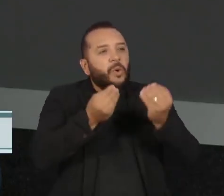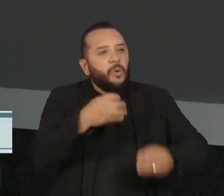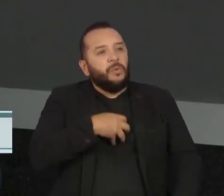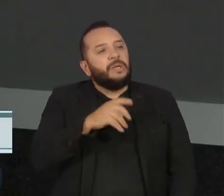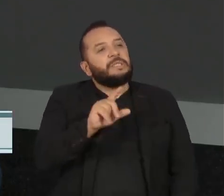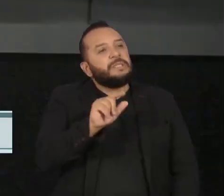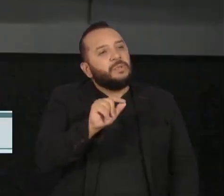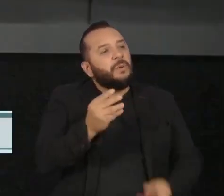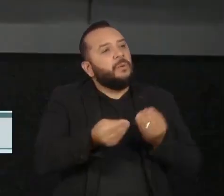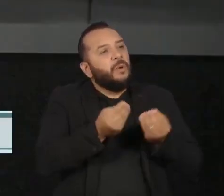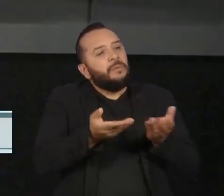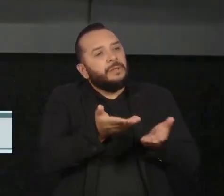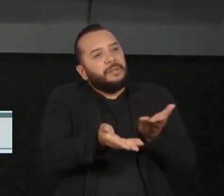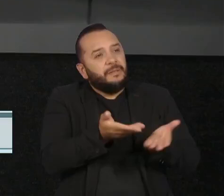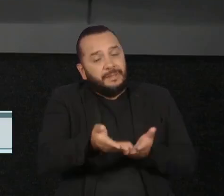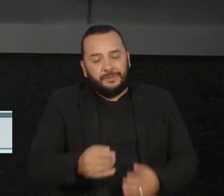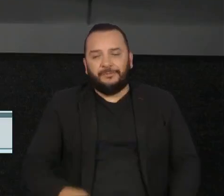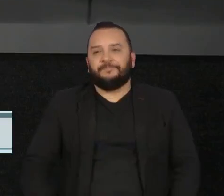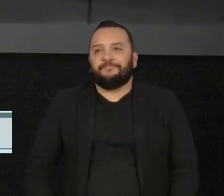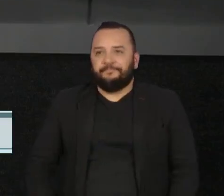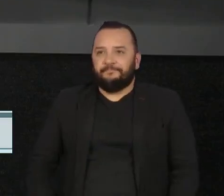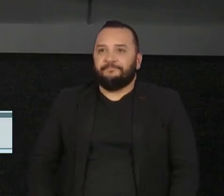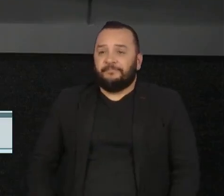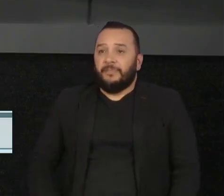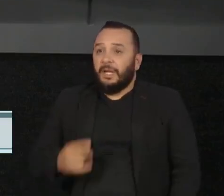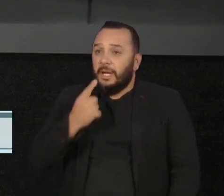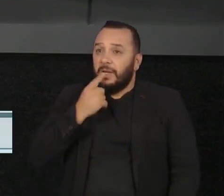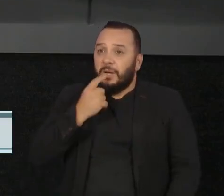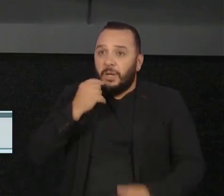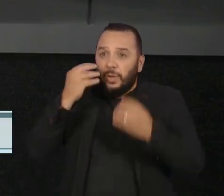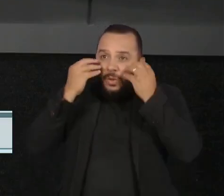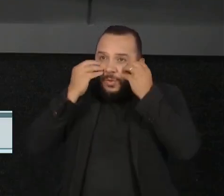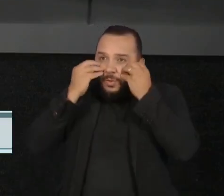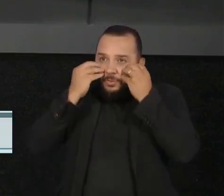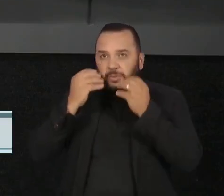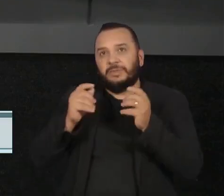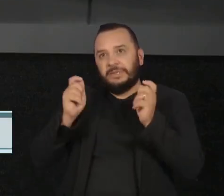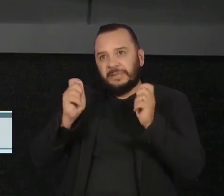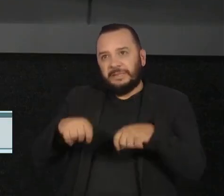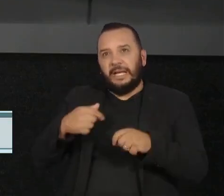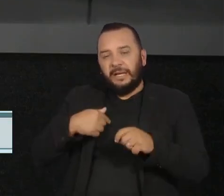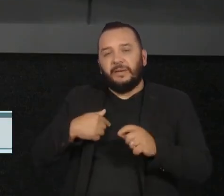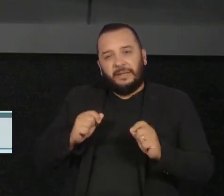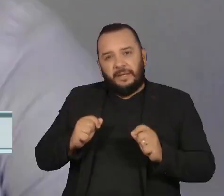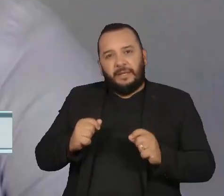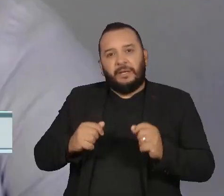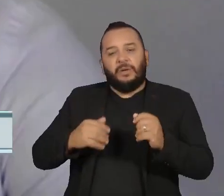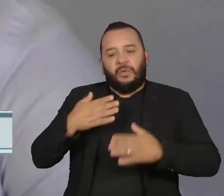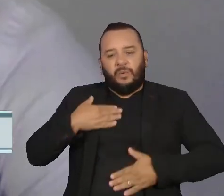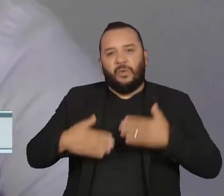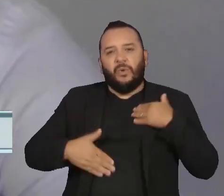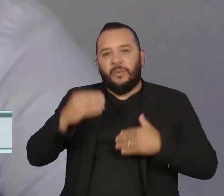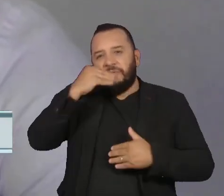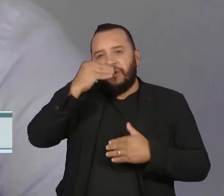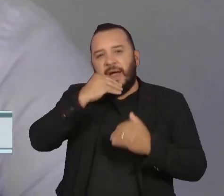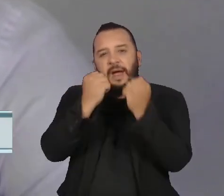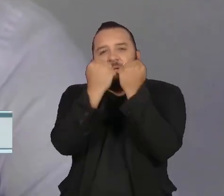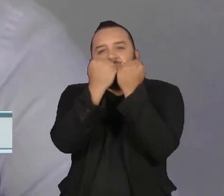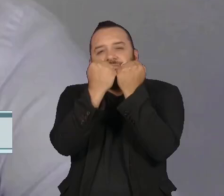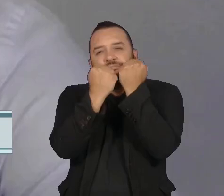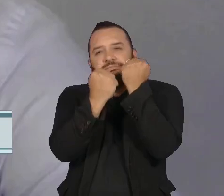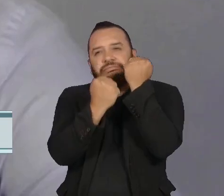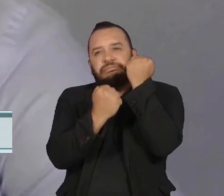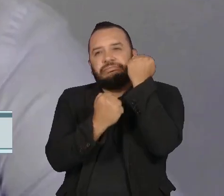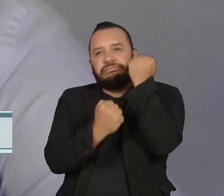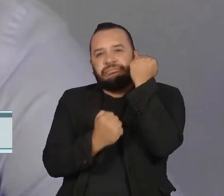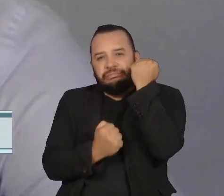como é o tratamento? O lúpus já é uma doença que a gente vai chamar daquela doença com um perfil mais autoimune, vamos dizer assim, tá? E ela vai acometer